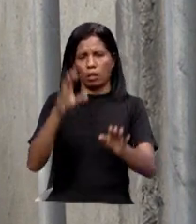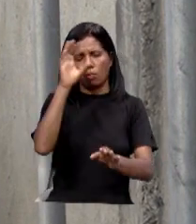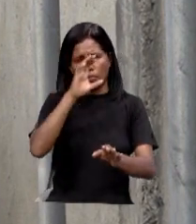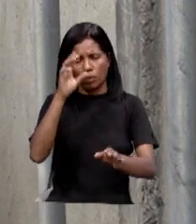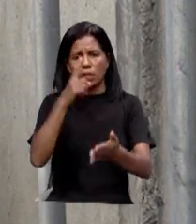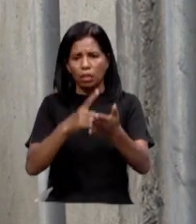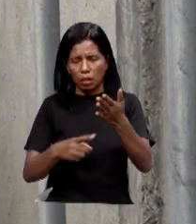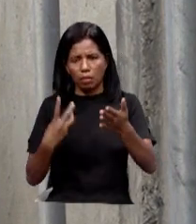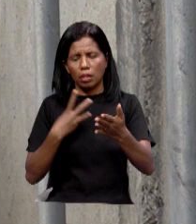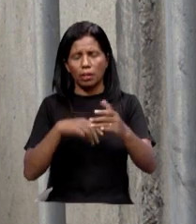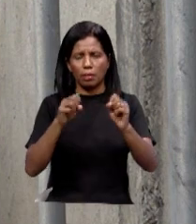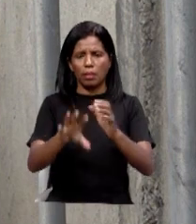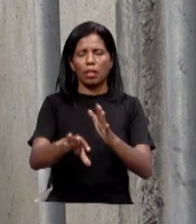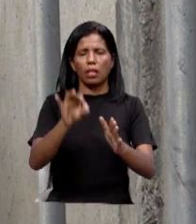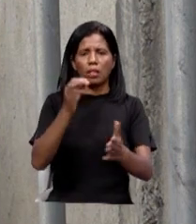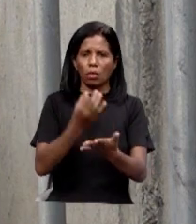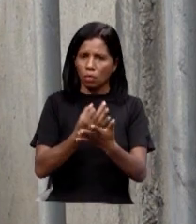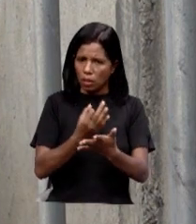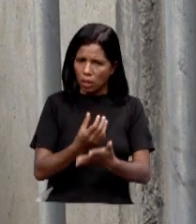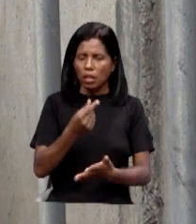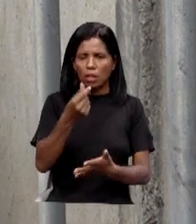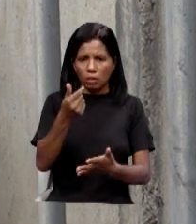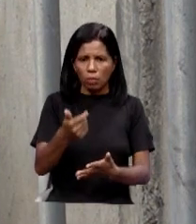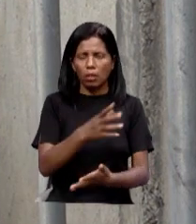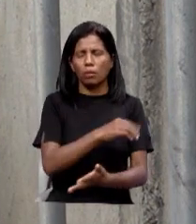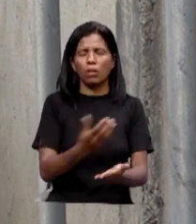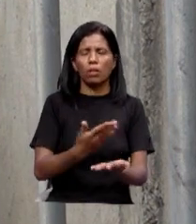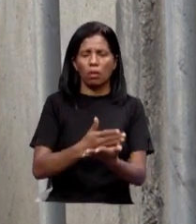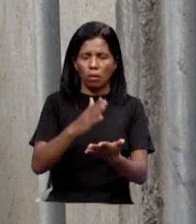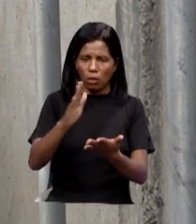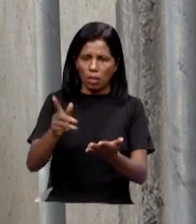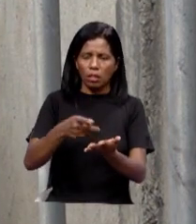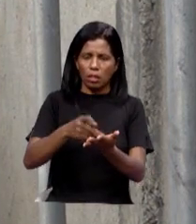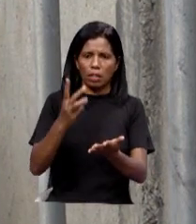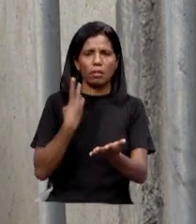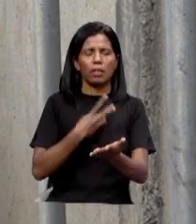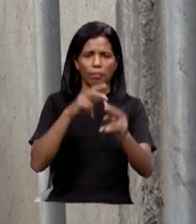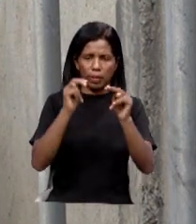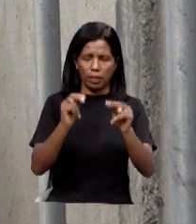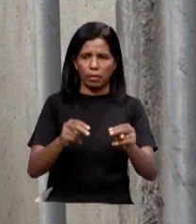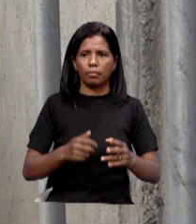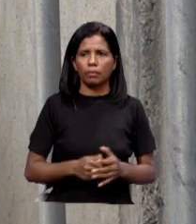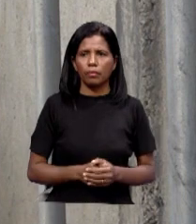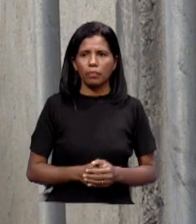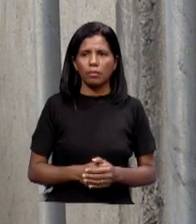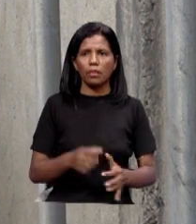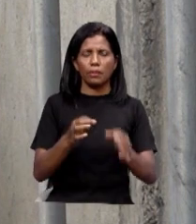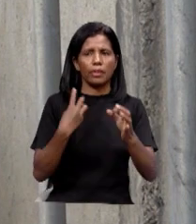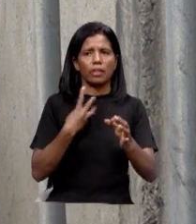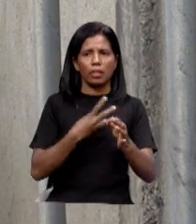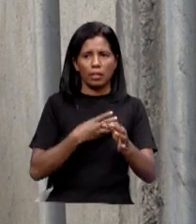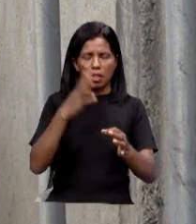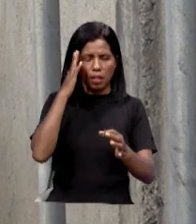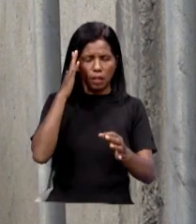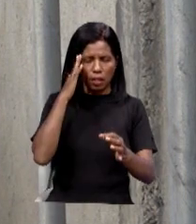mag itabele atu hetang osang wituang hodi sosa no selu buat nebe ita precisa. No seita hakarak buka hatain